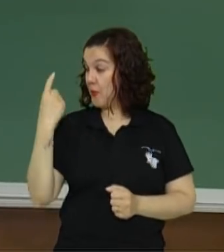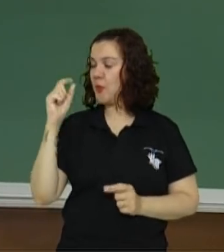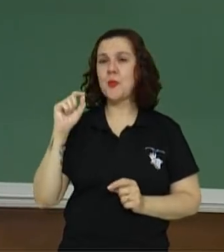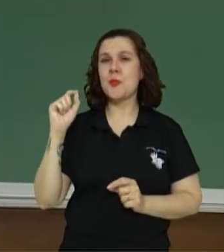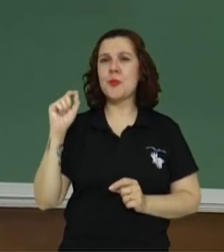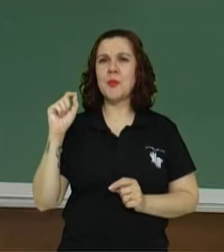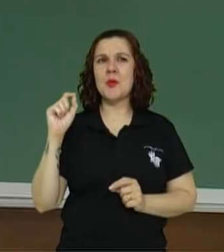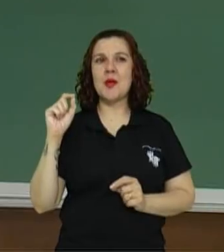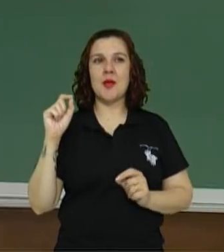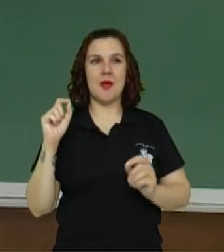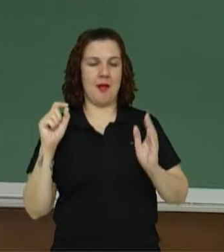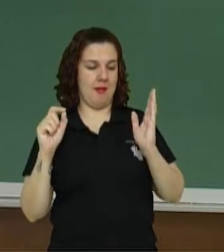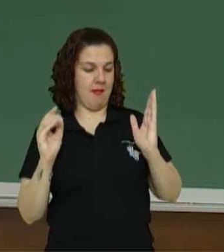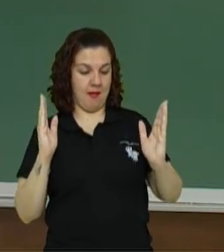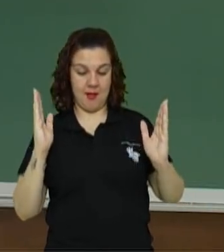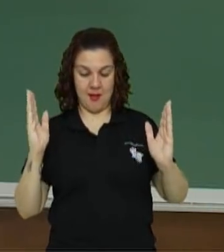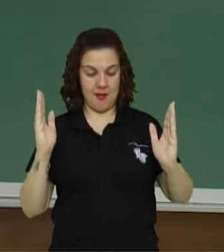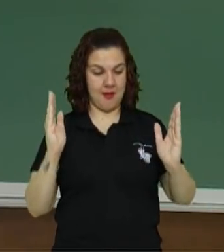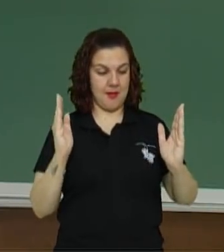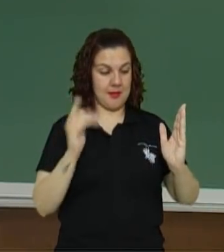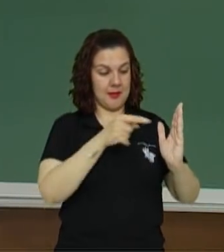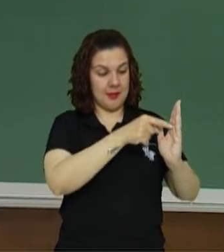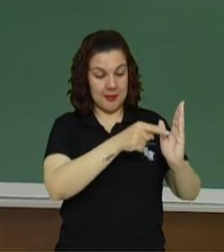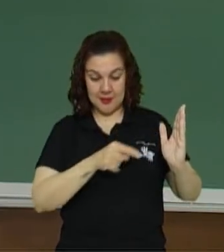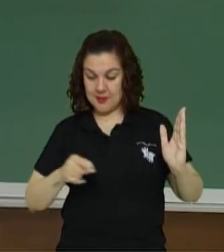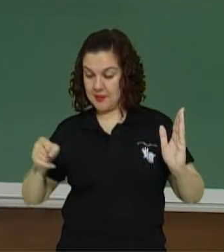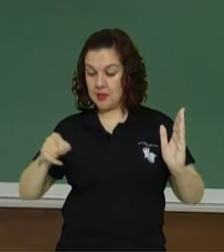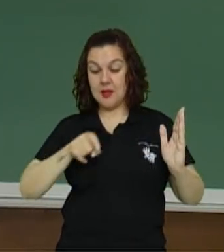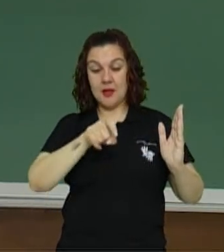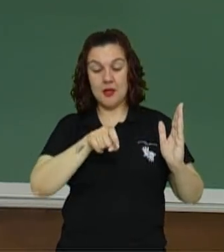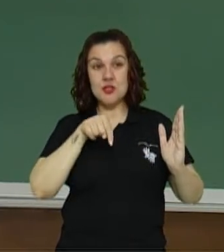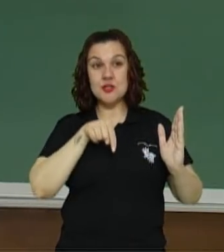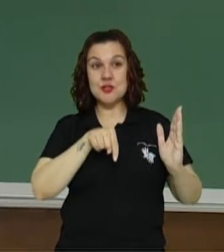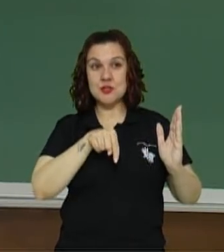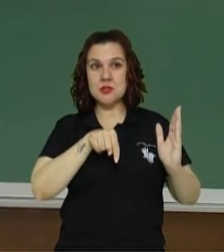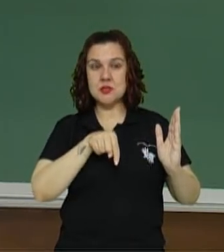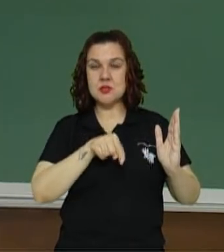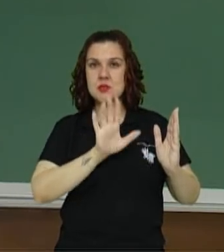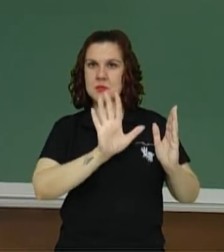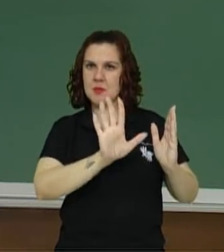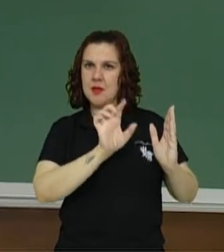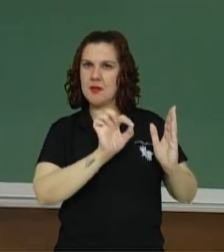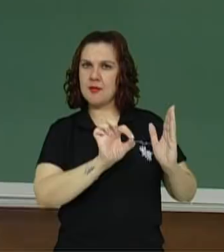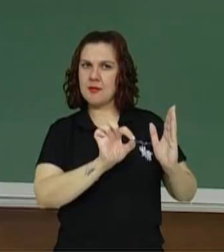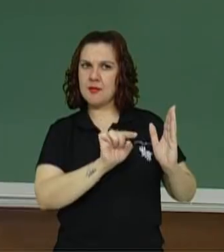mim que aqui mede o valor de X, que é o que eu quero obter, mas aqui, ó,